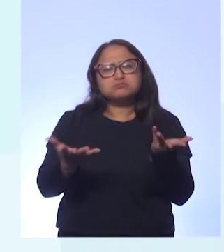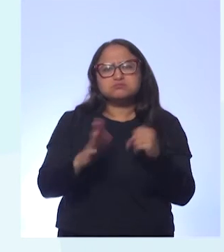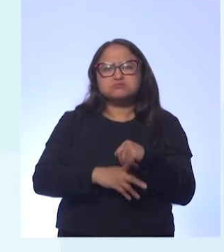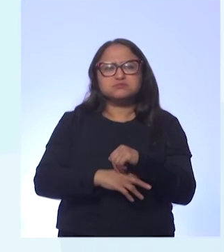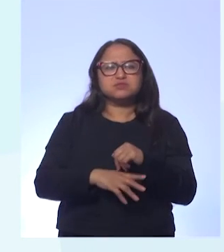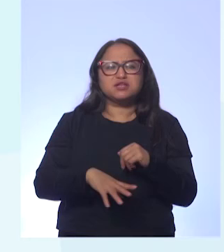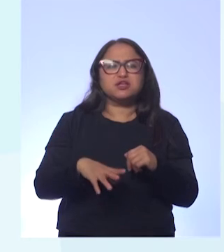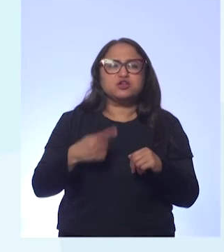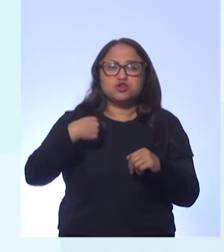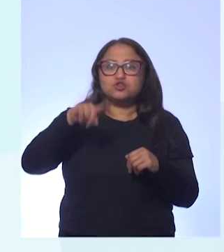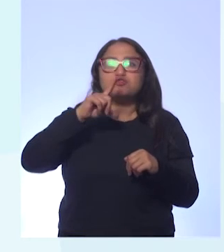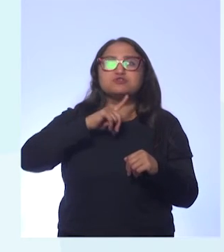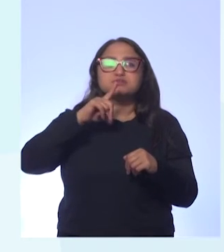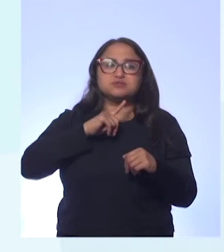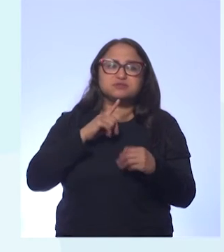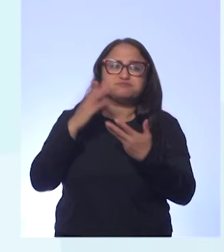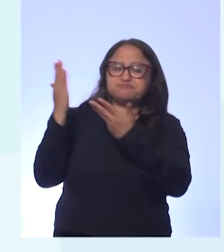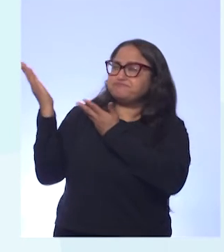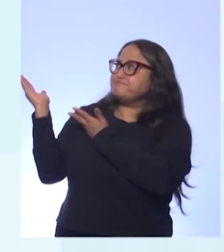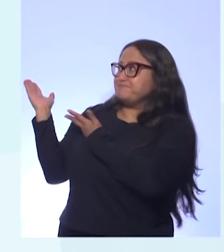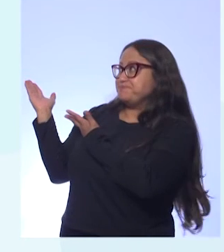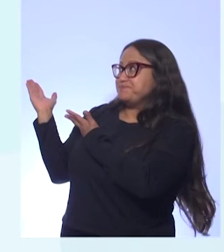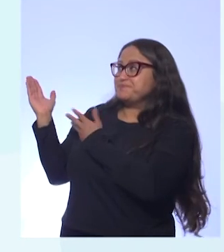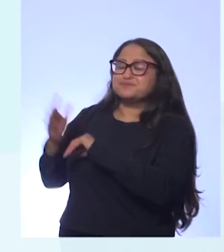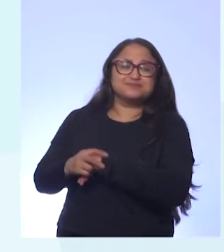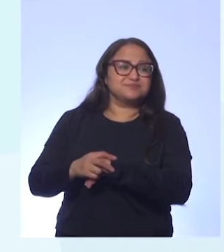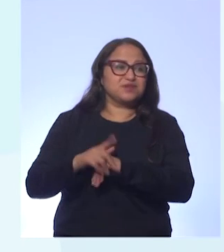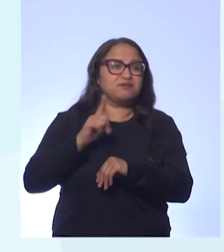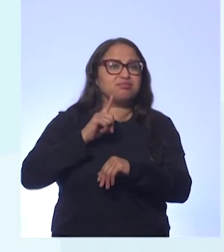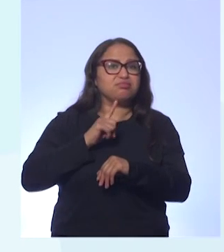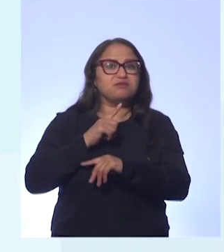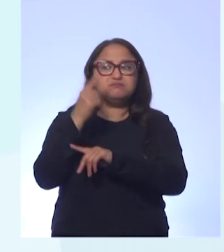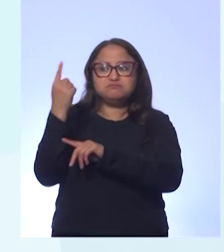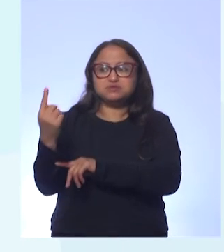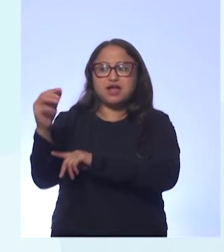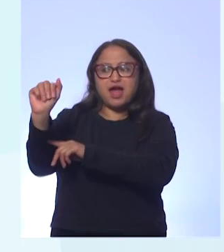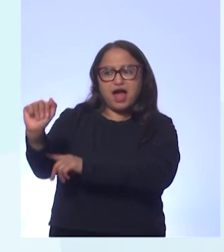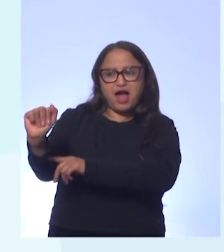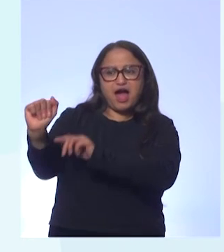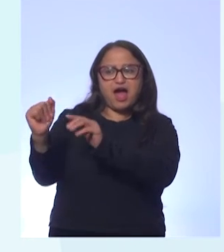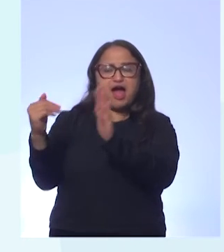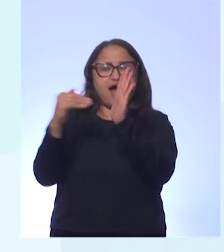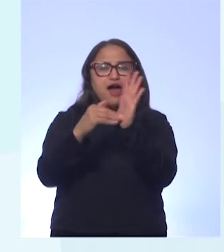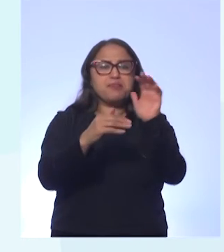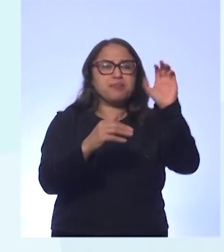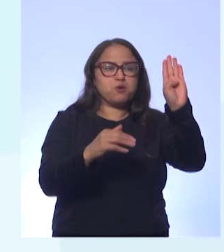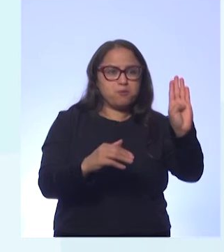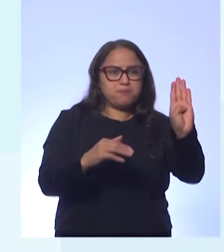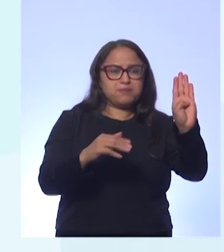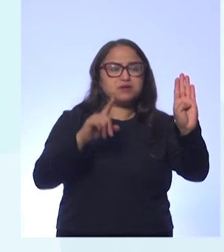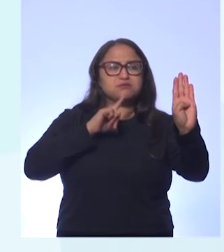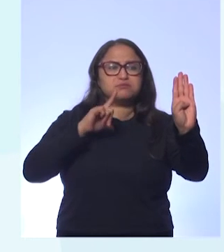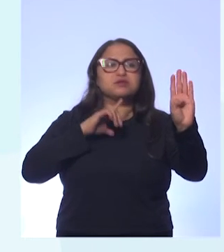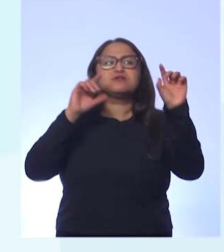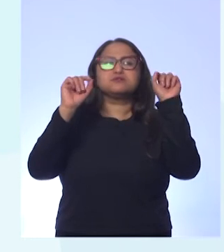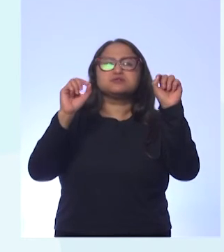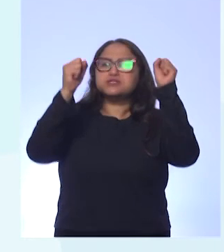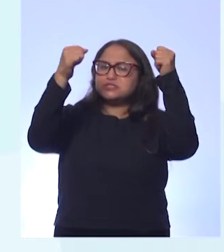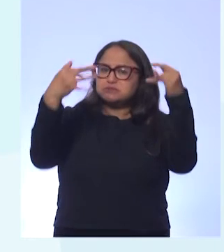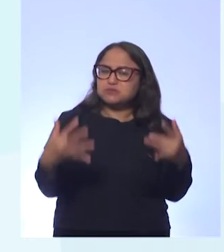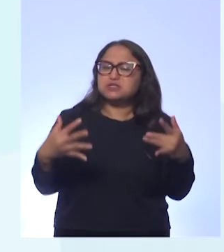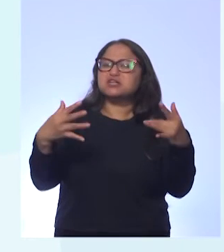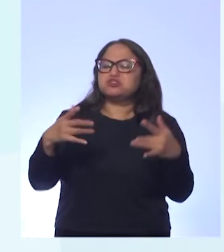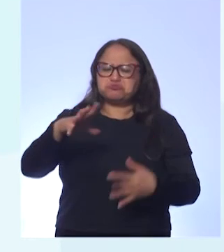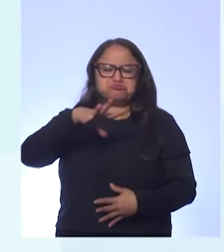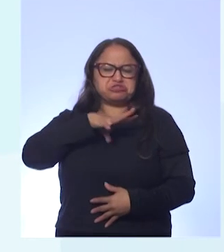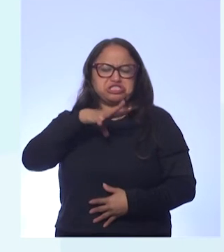aqui um mapinha, ó, que a distância daqui, ó, do ponto A até o ponto B, lá no mapa está dizendo, né, numa cidade